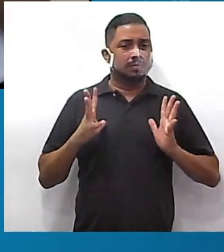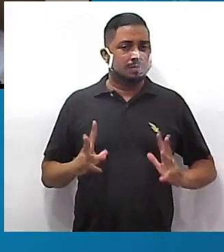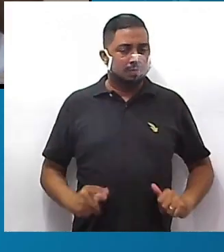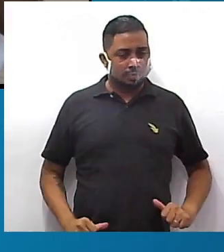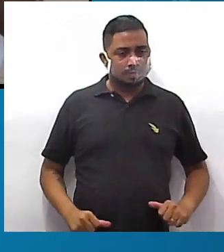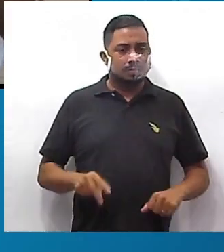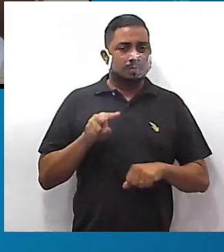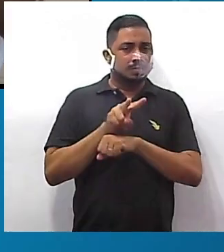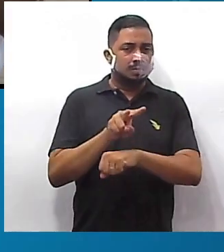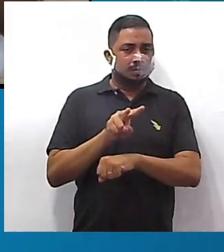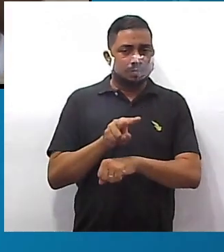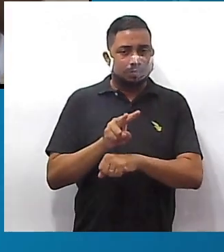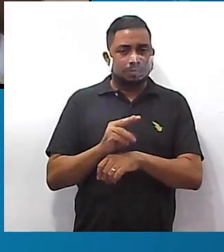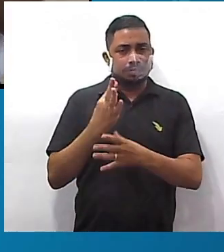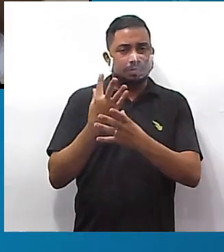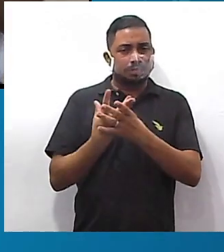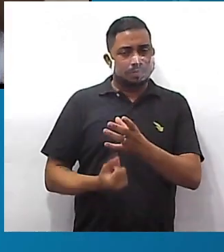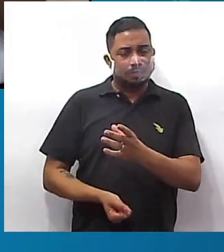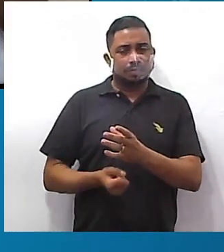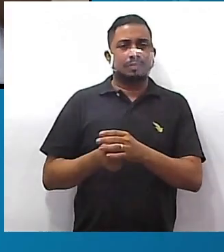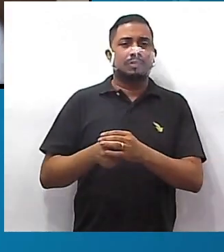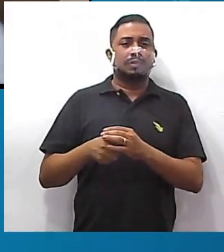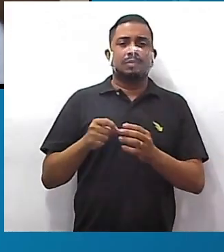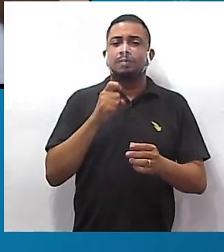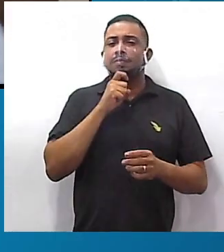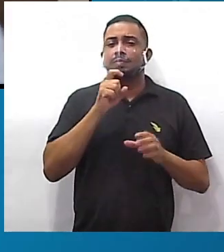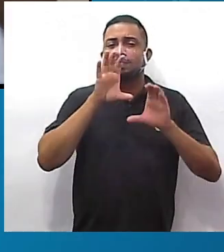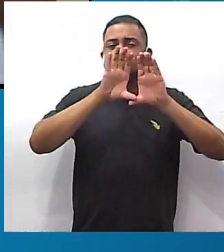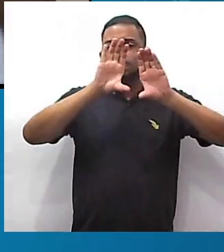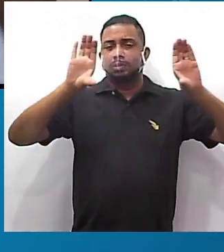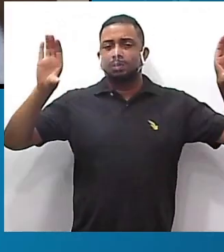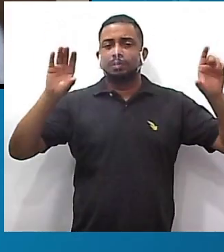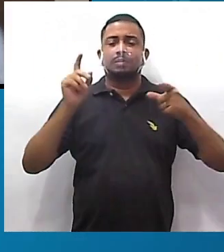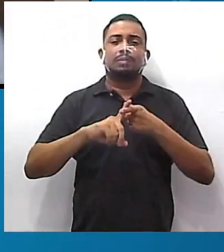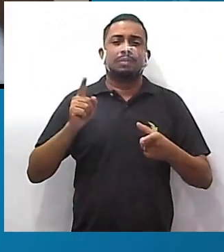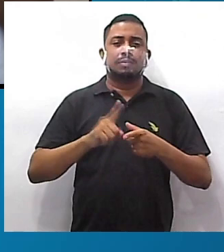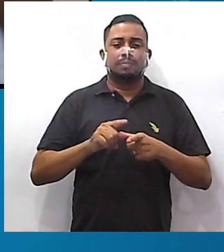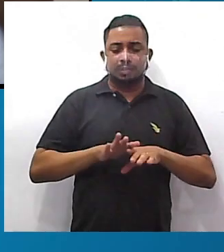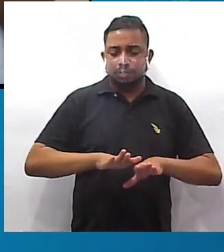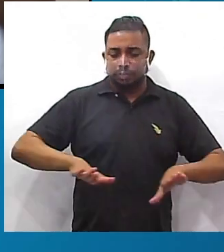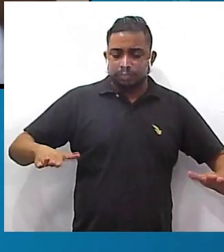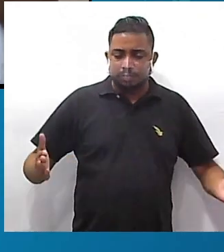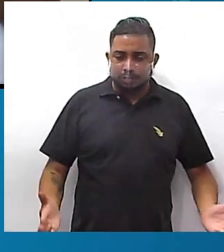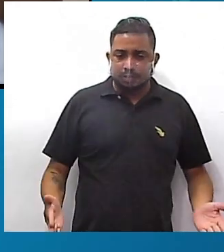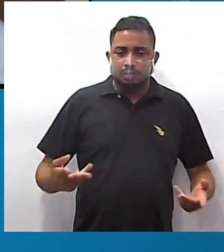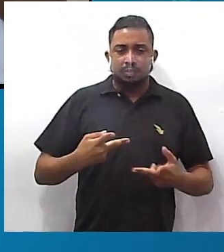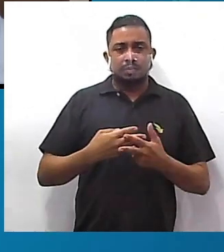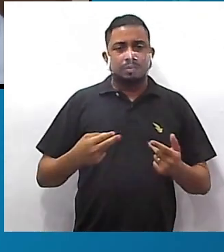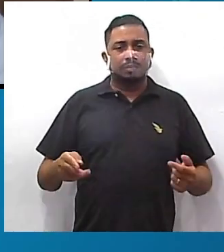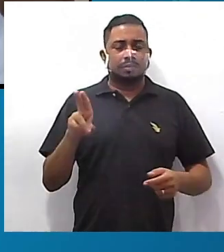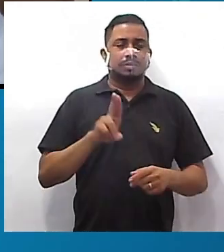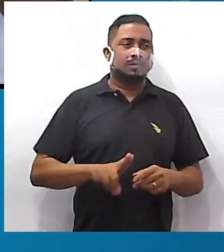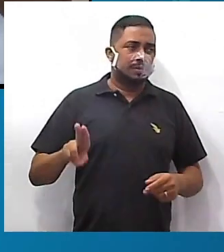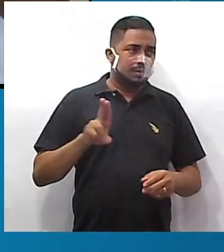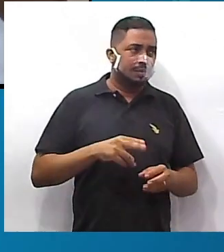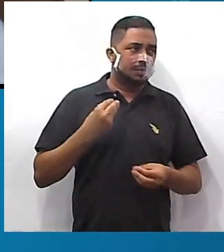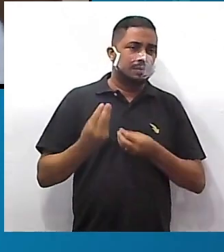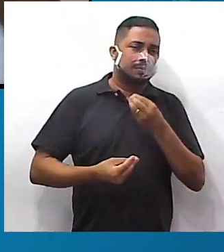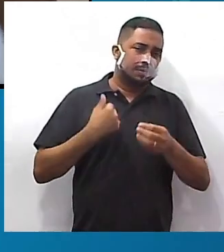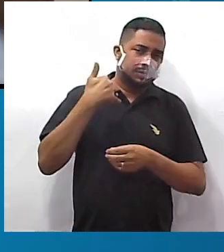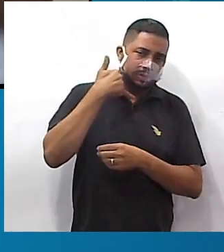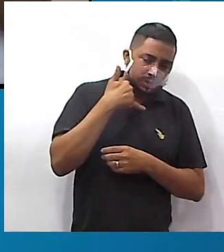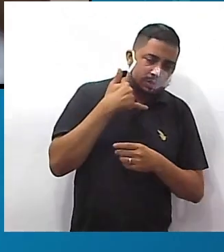monitoramento dos filtros de ar-condicionado e das superfícies de mesa e equipamentos utilizados, né? Como